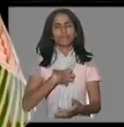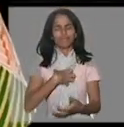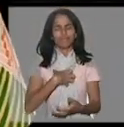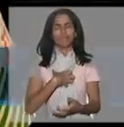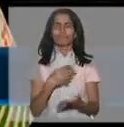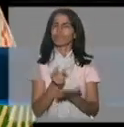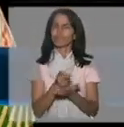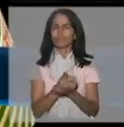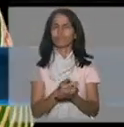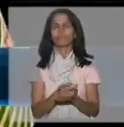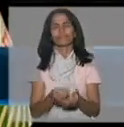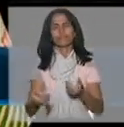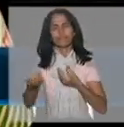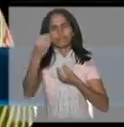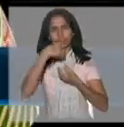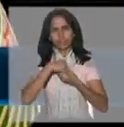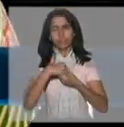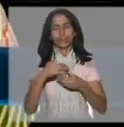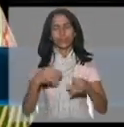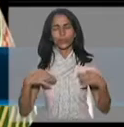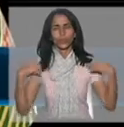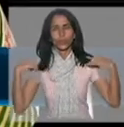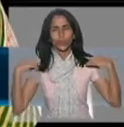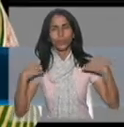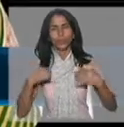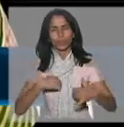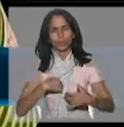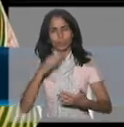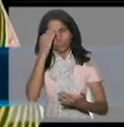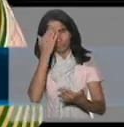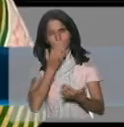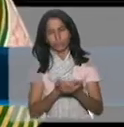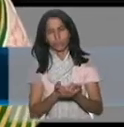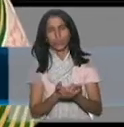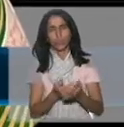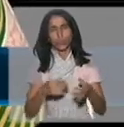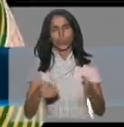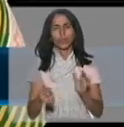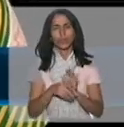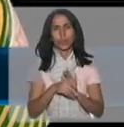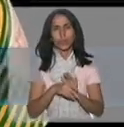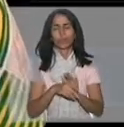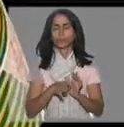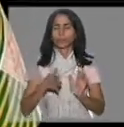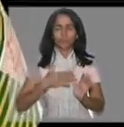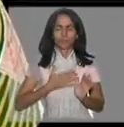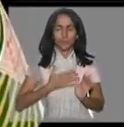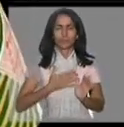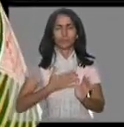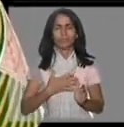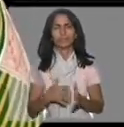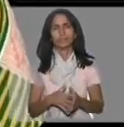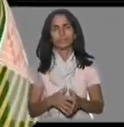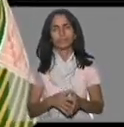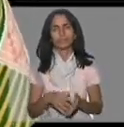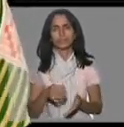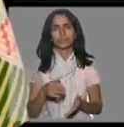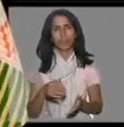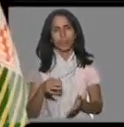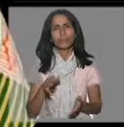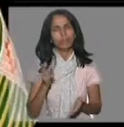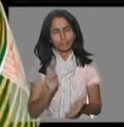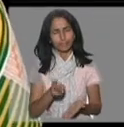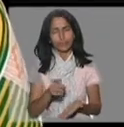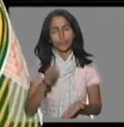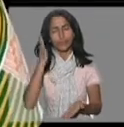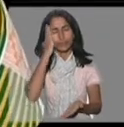comigo, sempre me vesti do que eu acredito, né? Me vesti de mim mesma. E eu sempre soube da